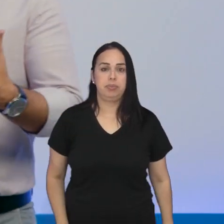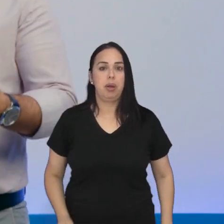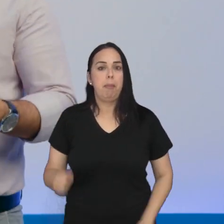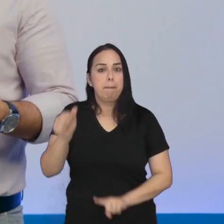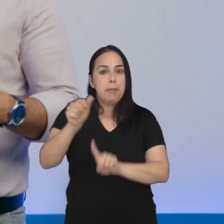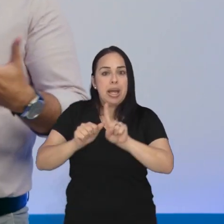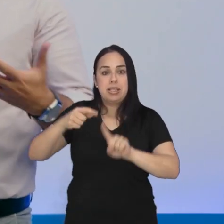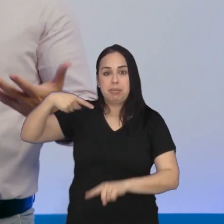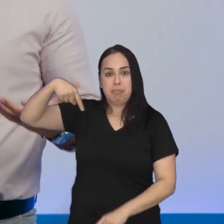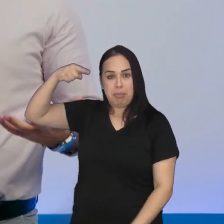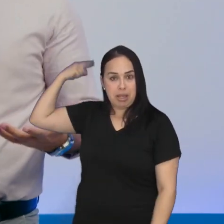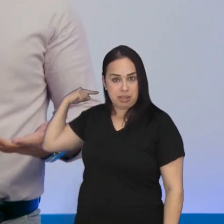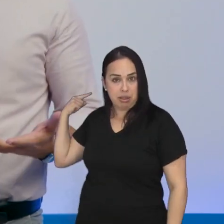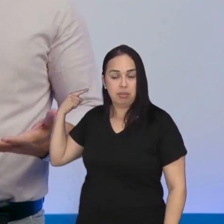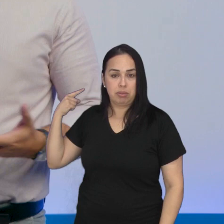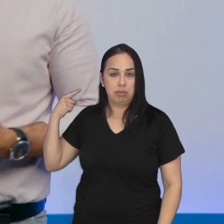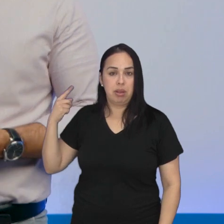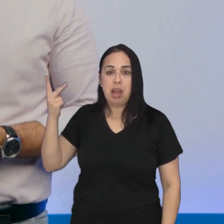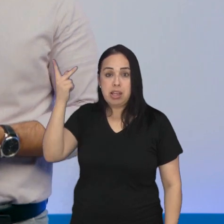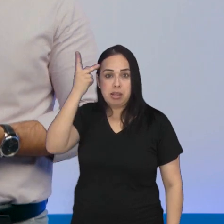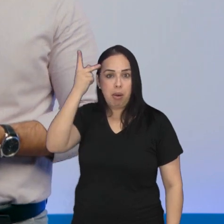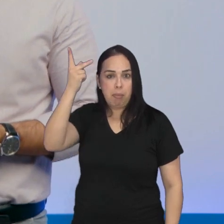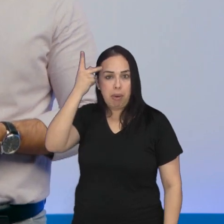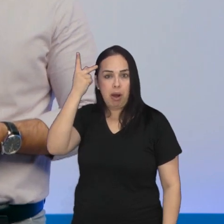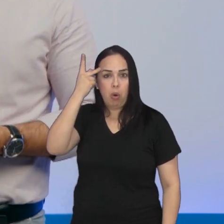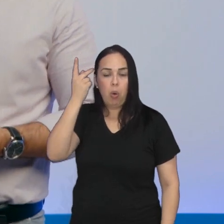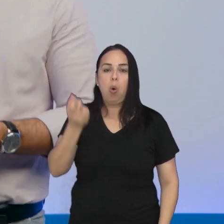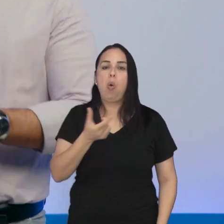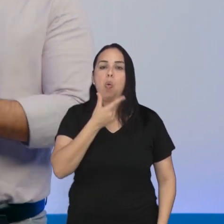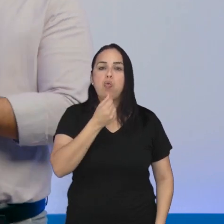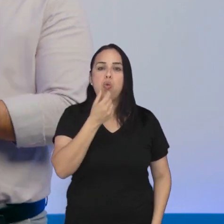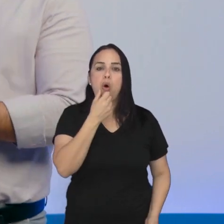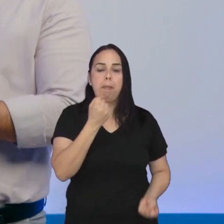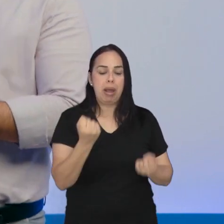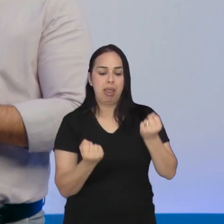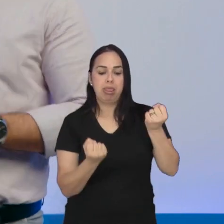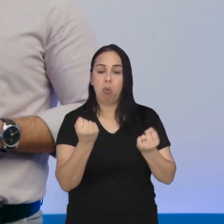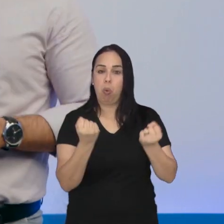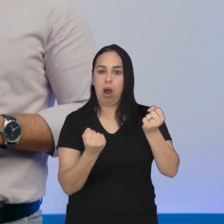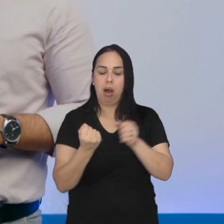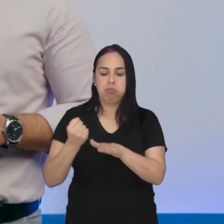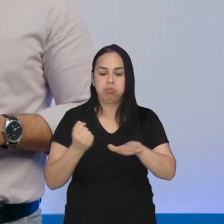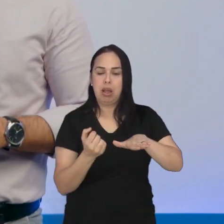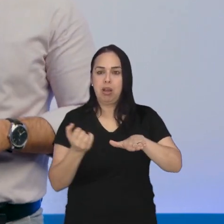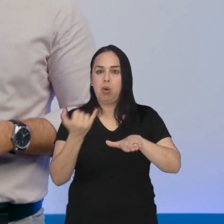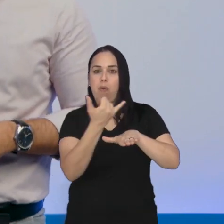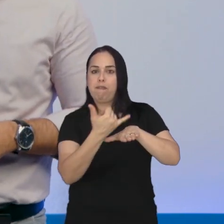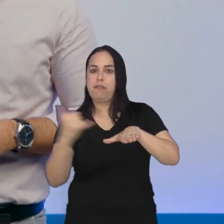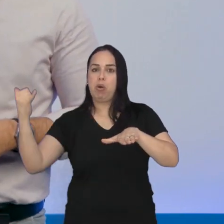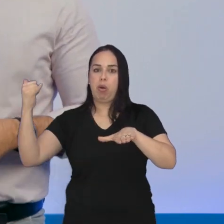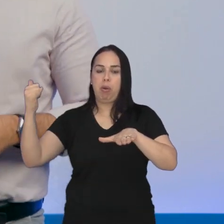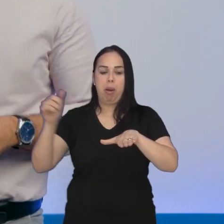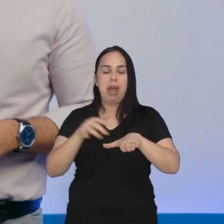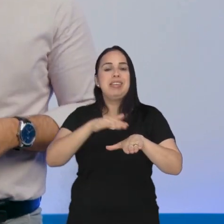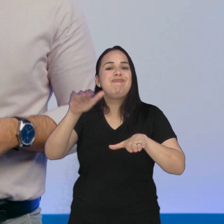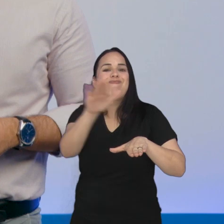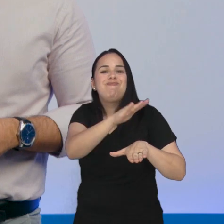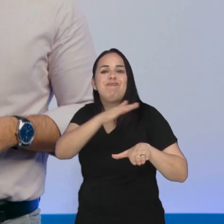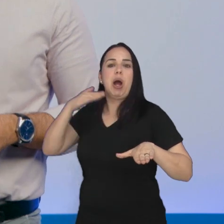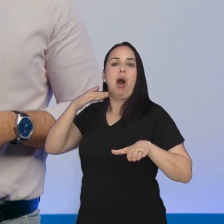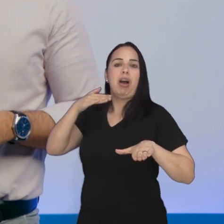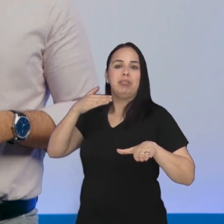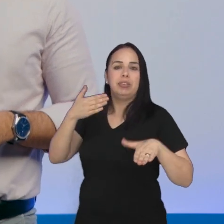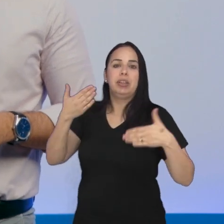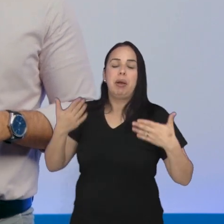mês passado, um homem morreu em São Paulo depois de ser eletrocutado ao sair de um carro atingido pela fiação durante as chuvas. Esse é um dos pontos